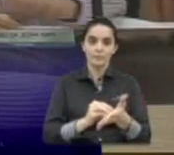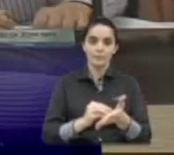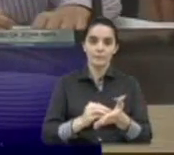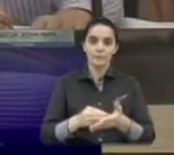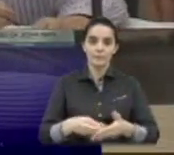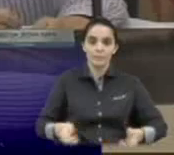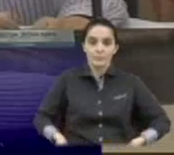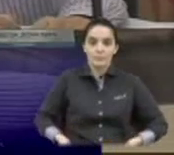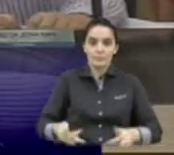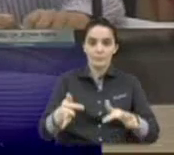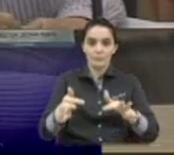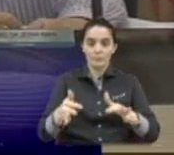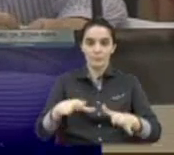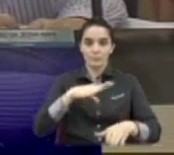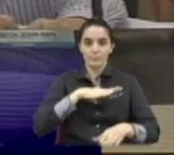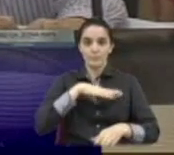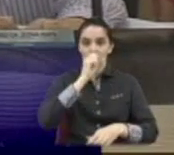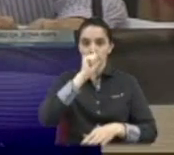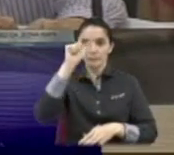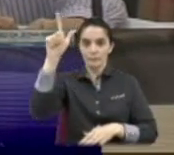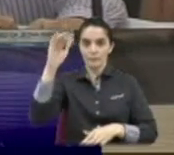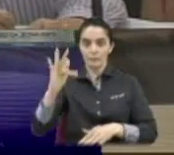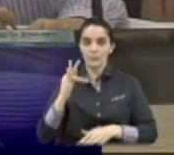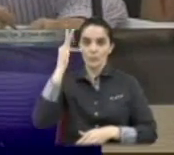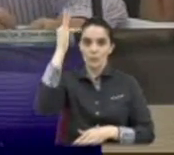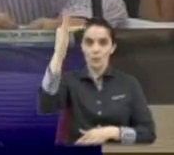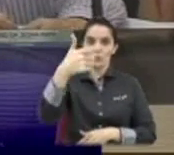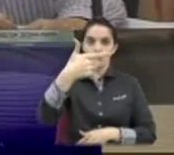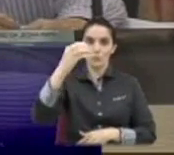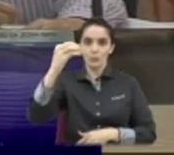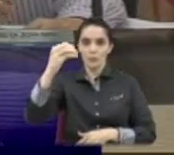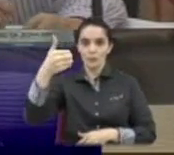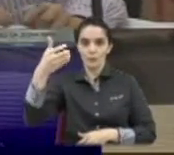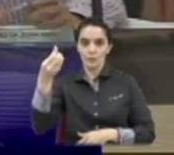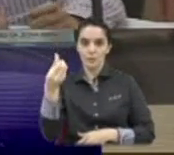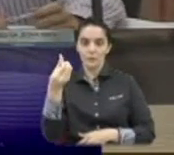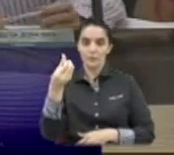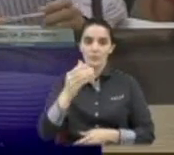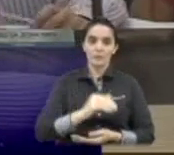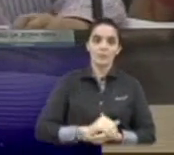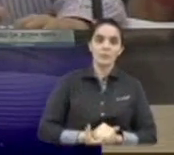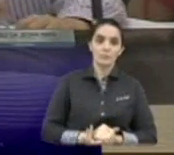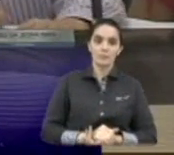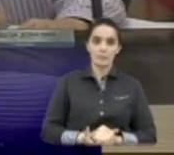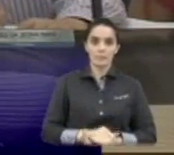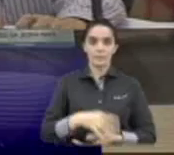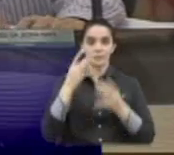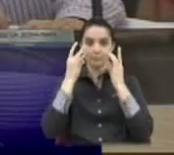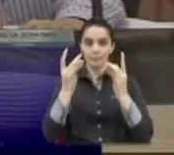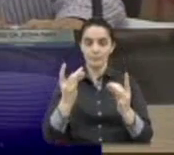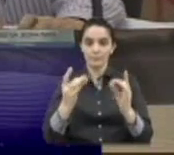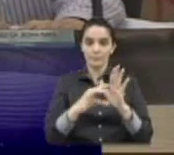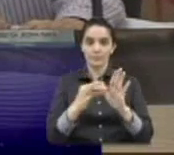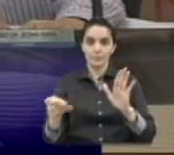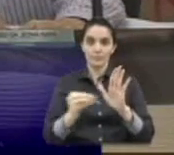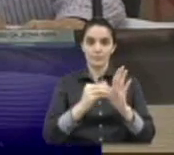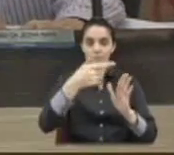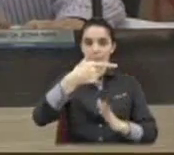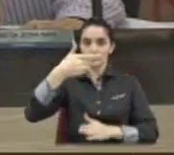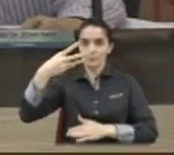de Limeira para o exercício de 2016. Observação, as emendas